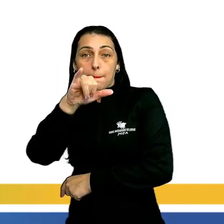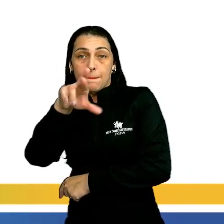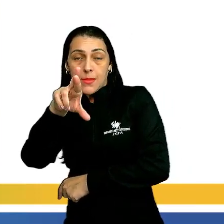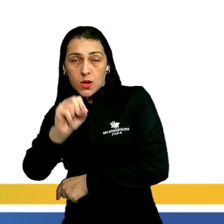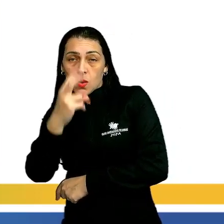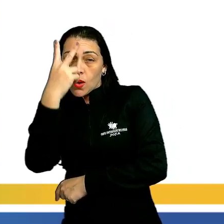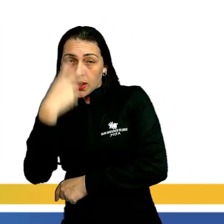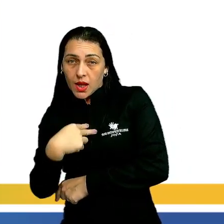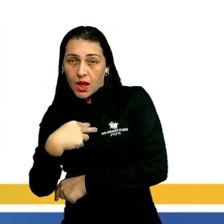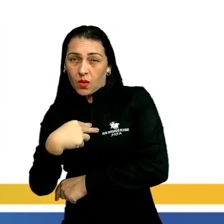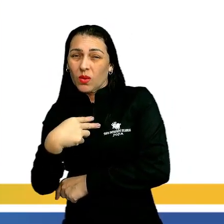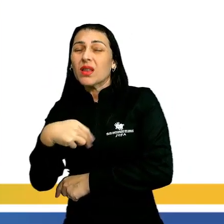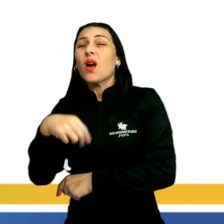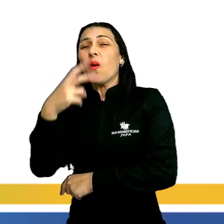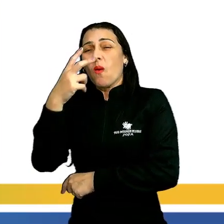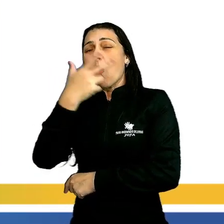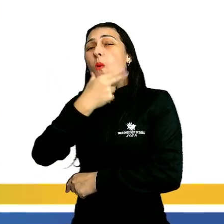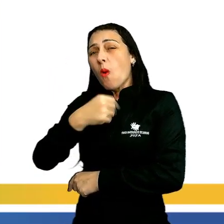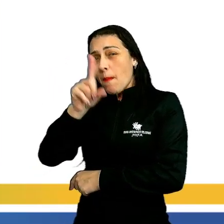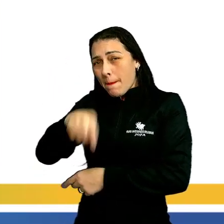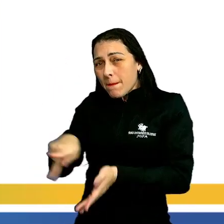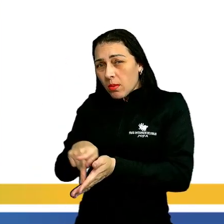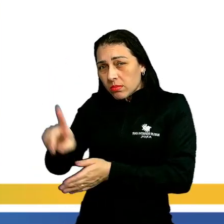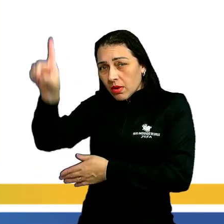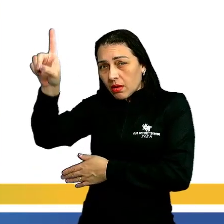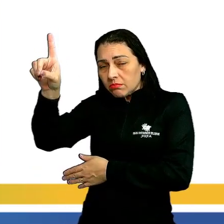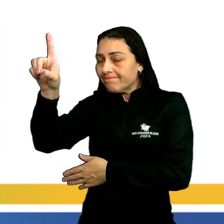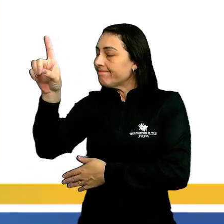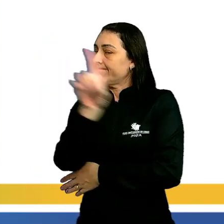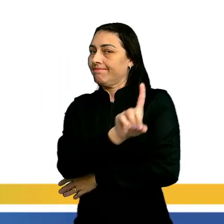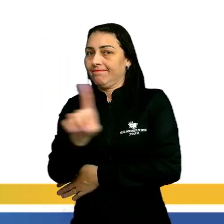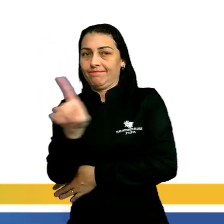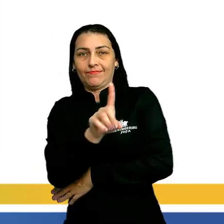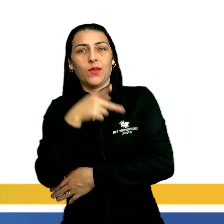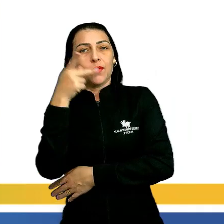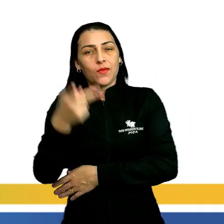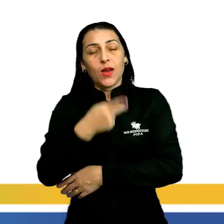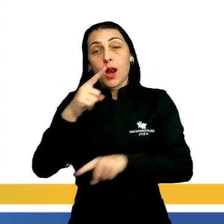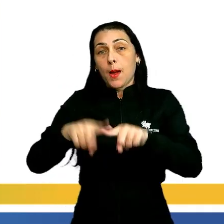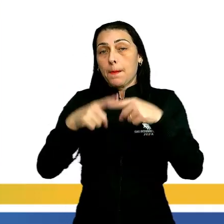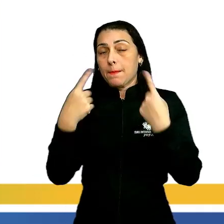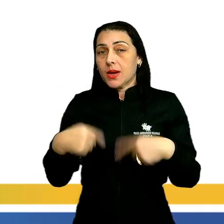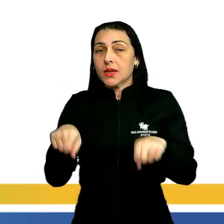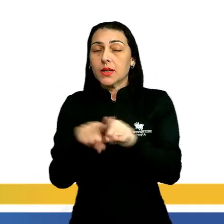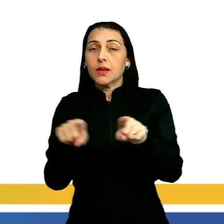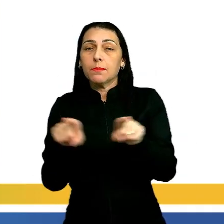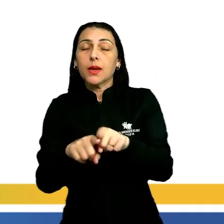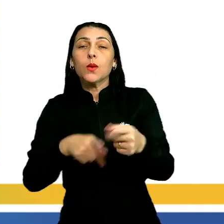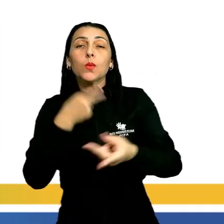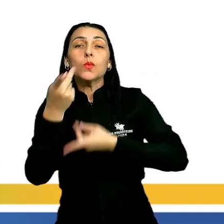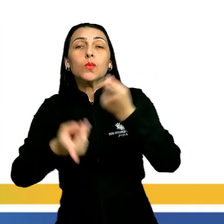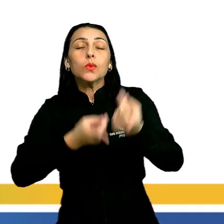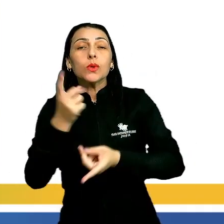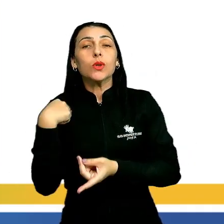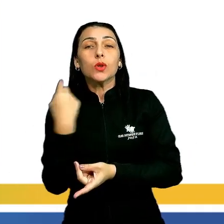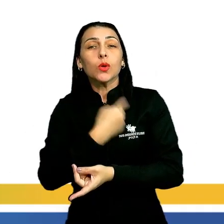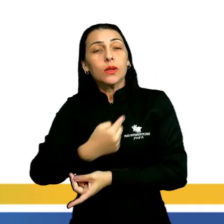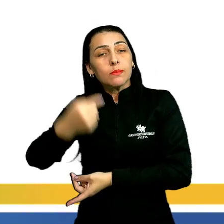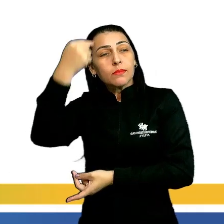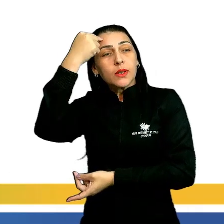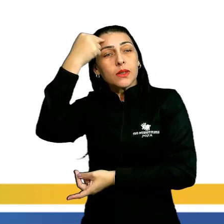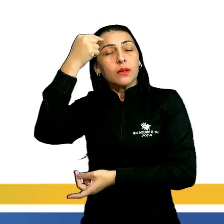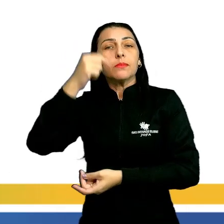validade. Então, não basta apenas articular aquilo que a gente fala, mas articular também aquilo que a gente